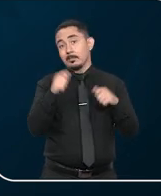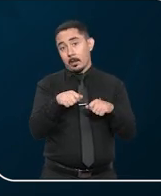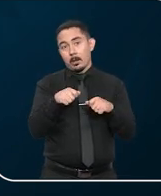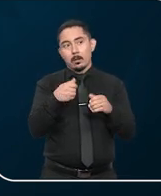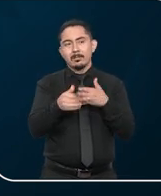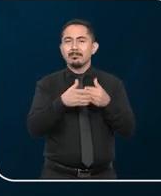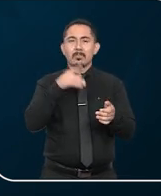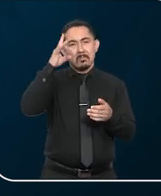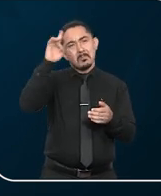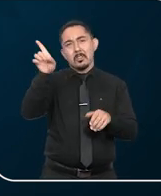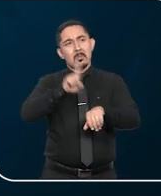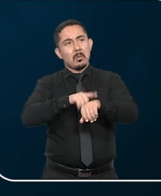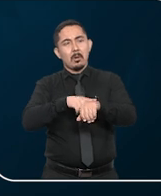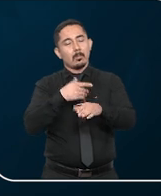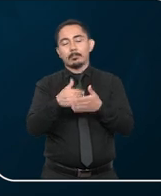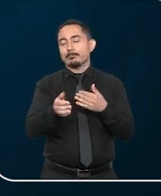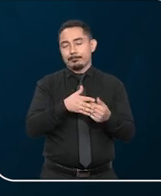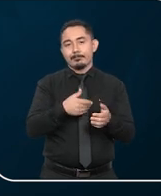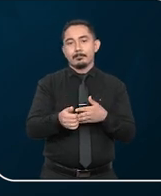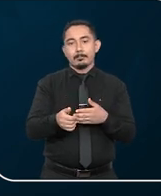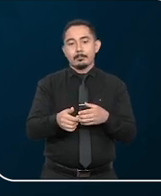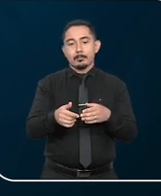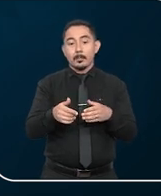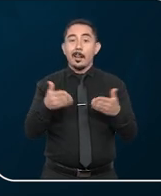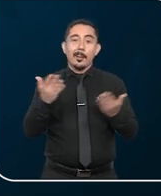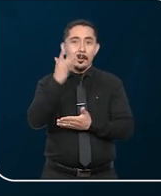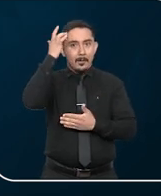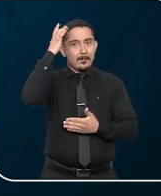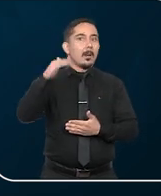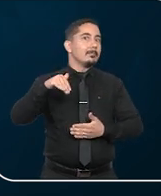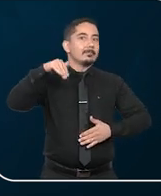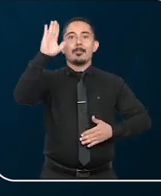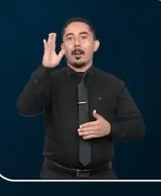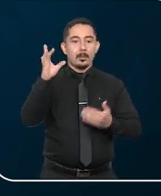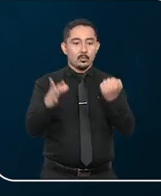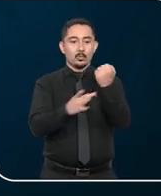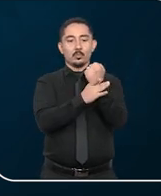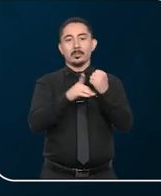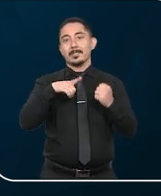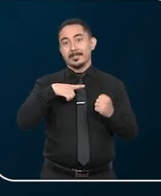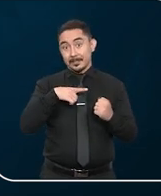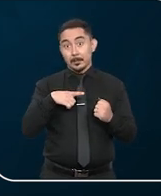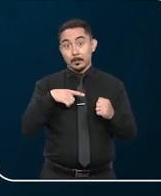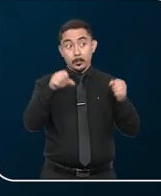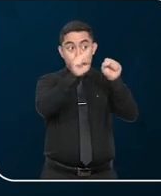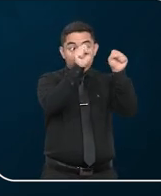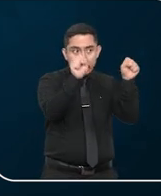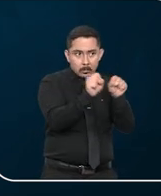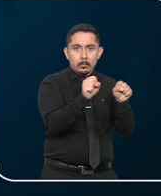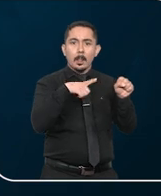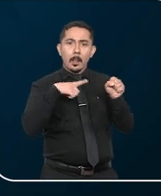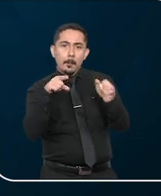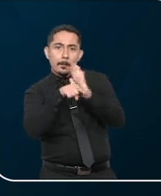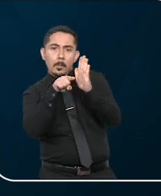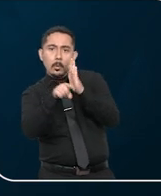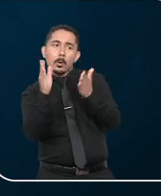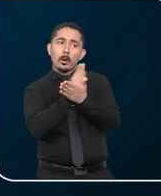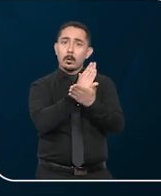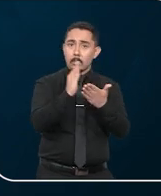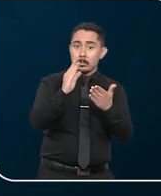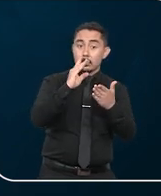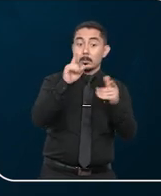para fazer isso, não importa o dia e hora. Agora está bem mais fácil e seguro. O sistema faz